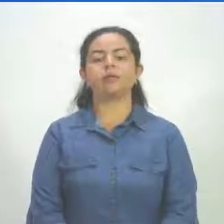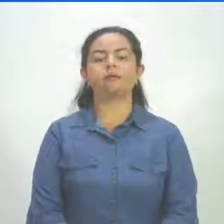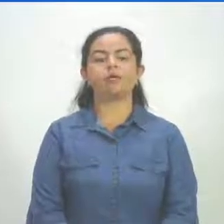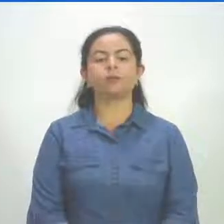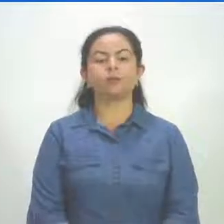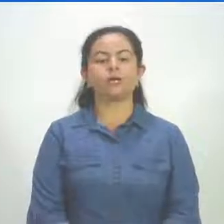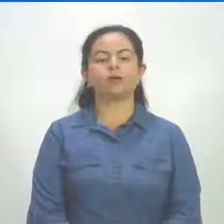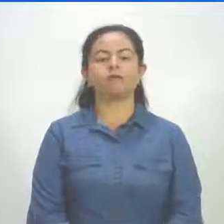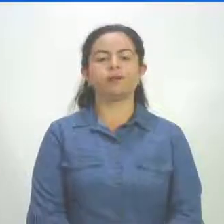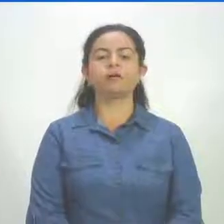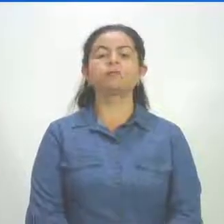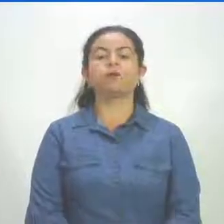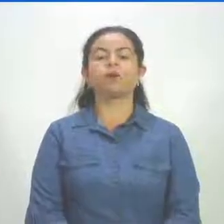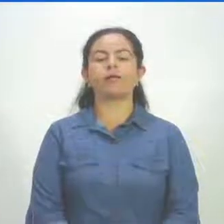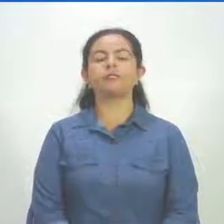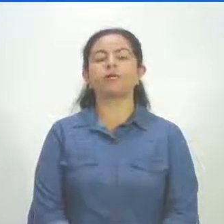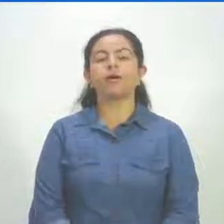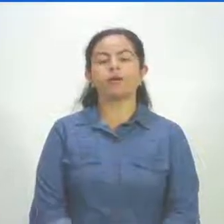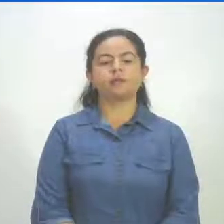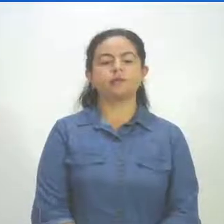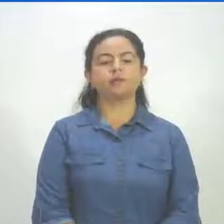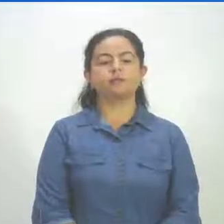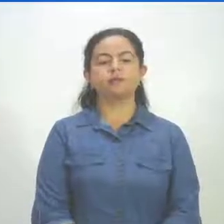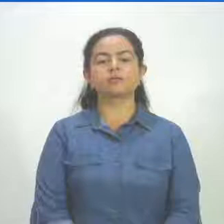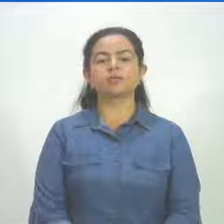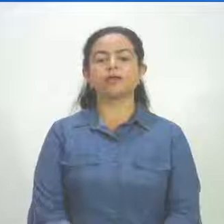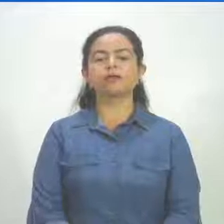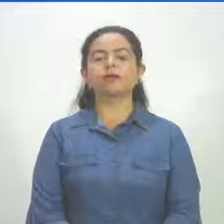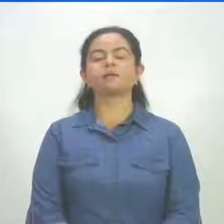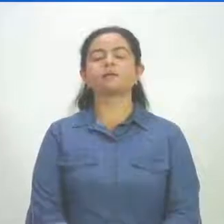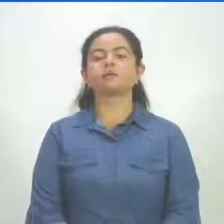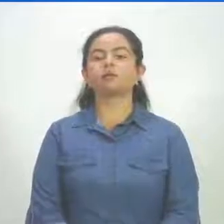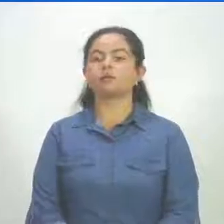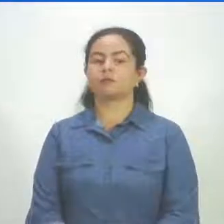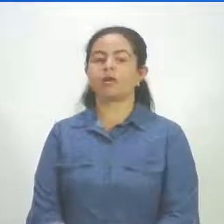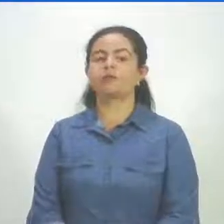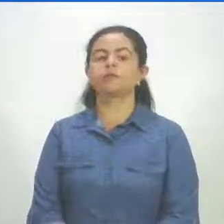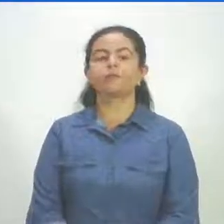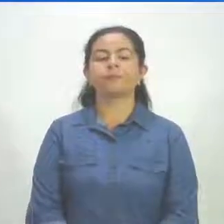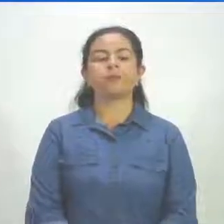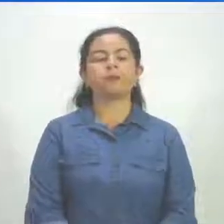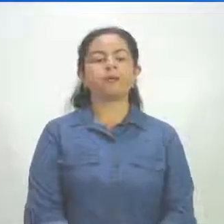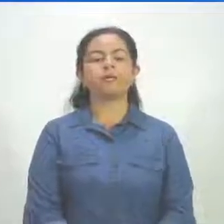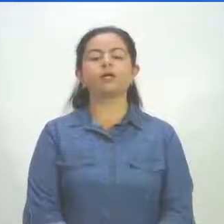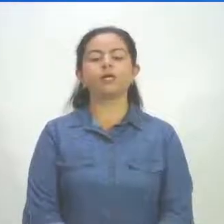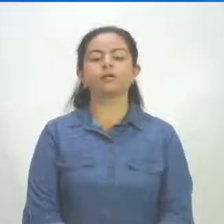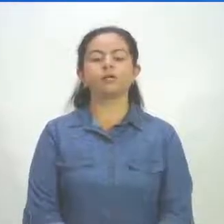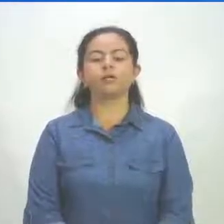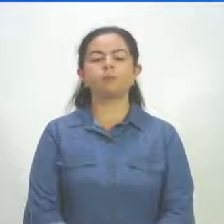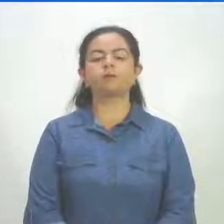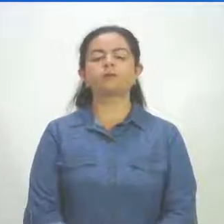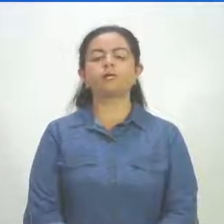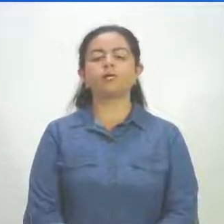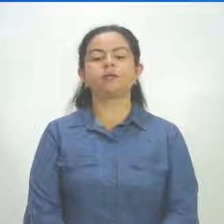Escolar e servidora pública no IFAM Campus Maués, exercendo a função de técnica em assuntos educacionais, e pela minha